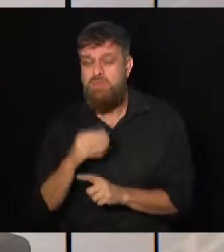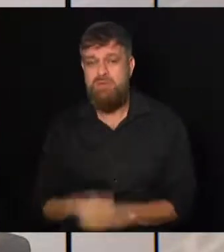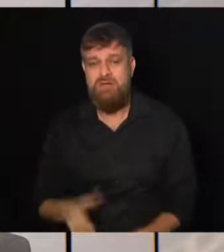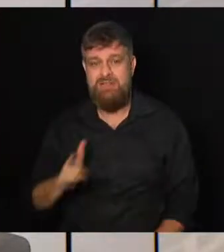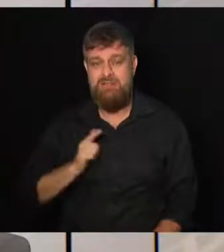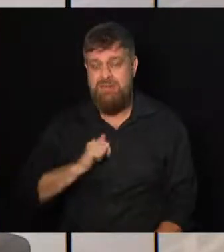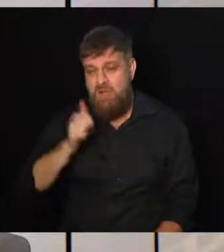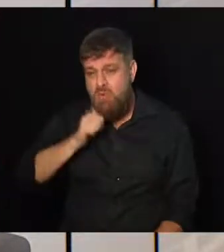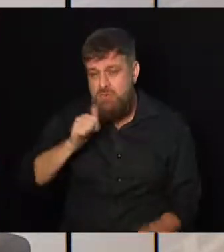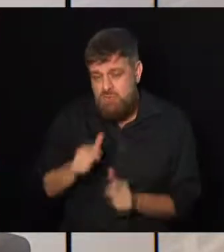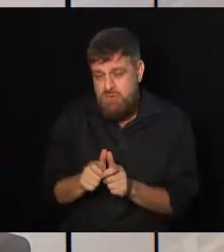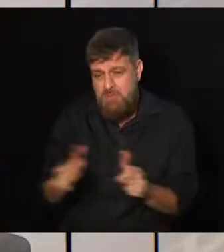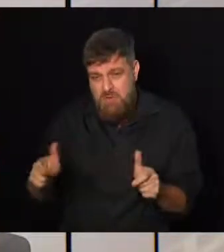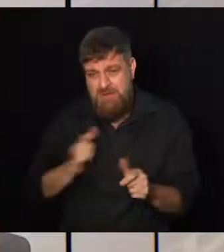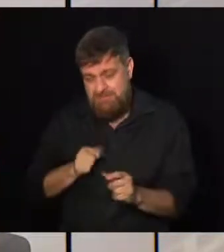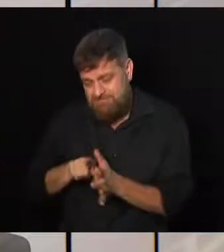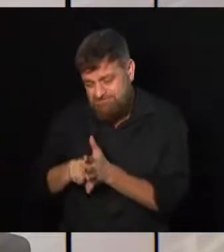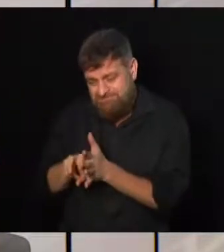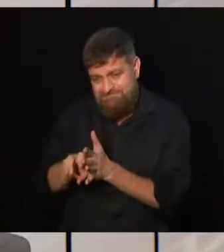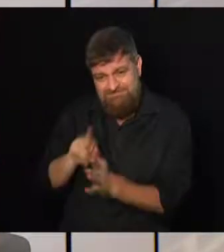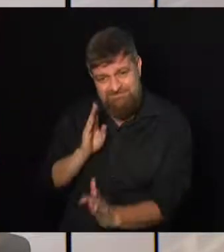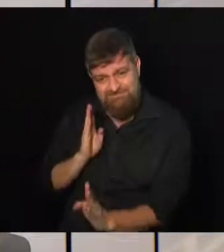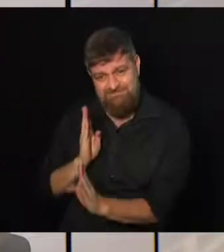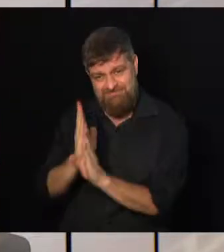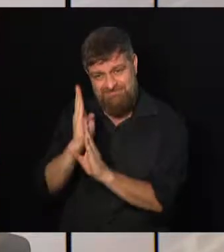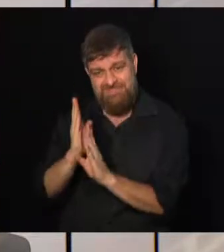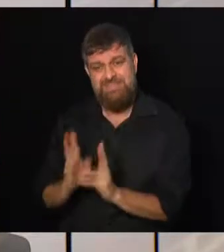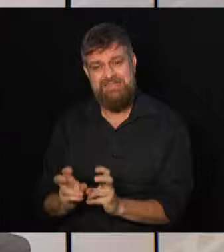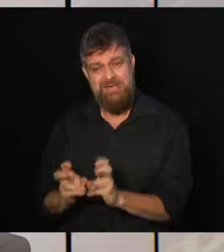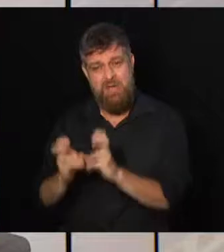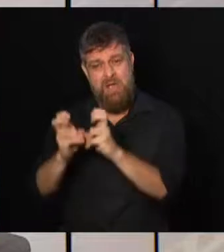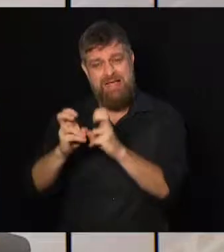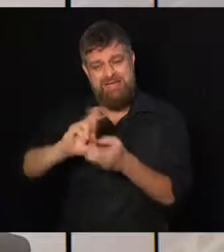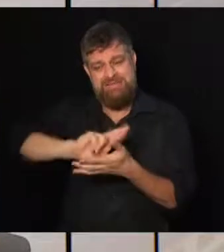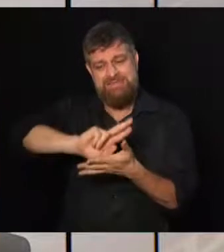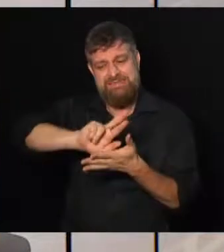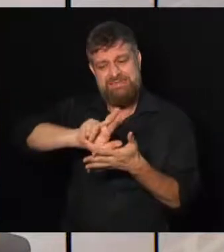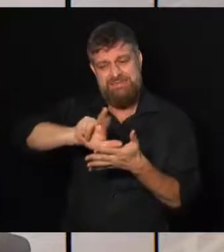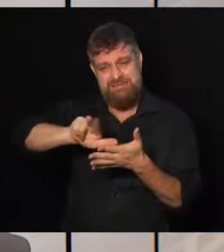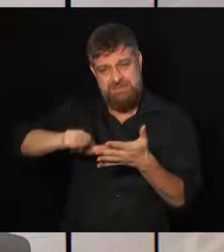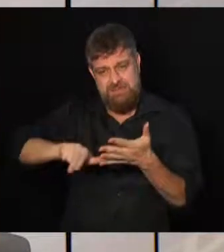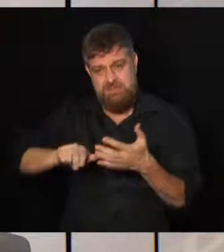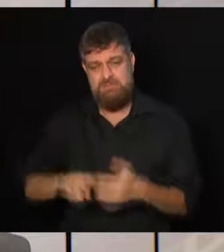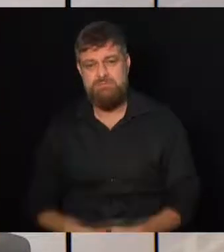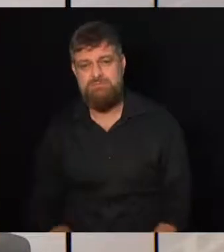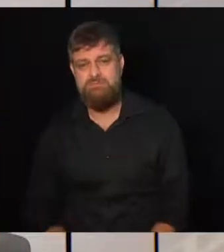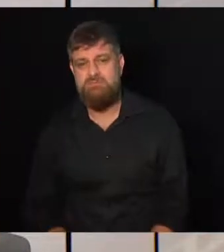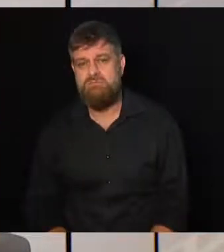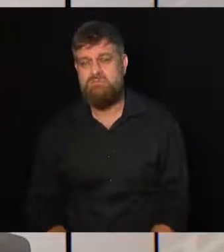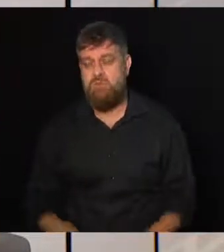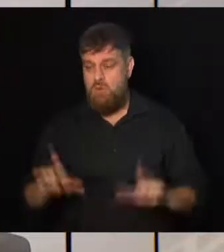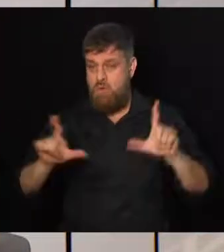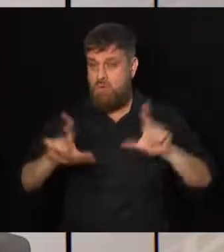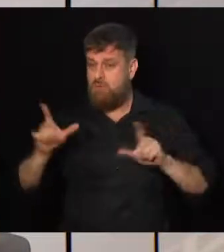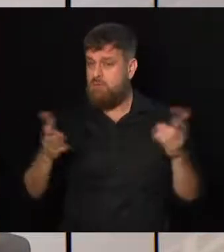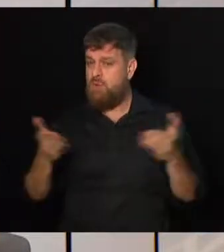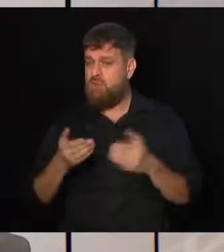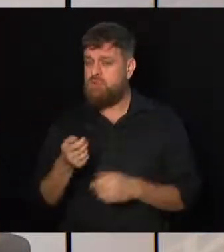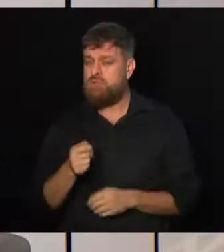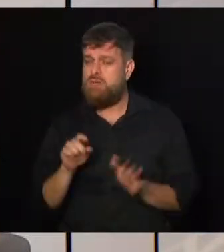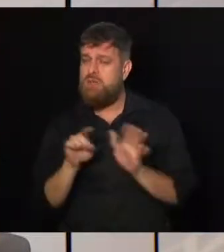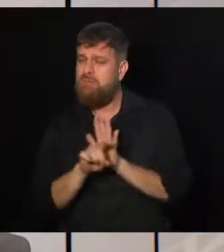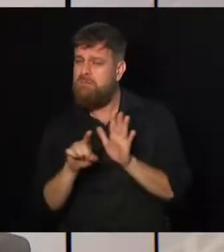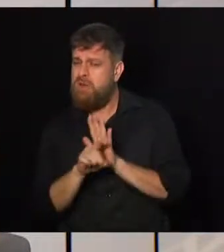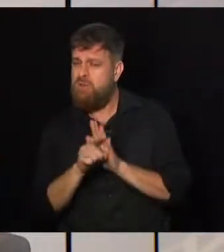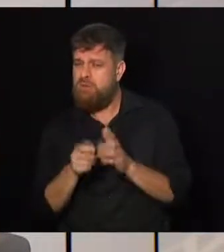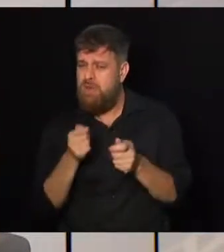282.450 mulheres foram diagnosticadas com as mais variadas neoplasias. O Questão de Ordem de hoje discute o